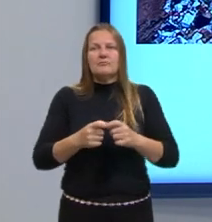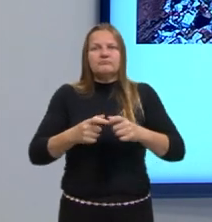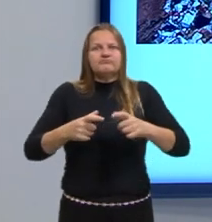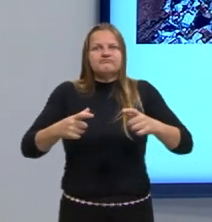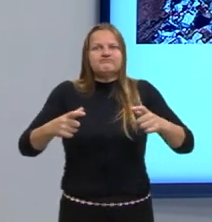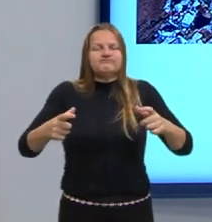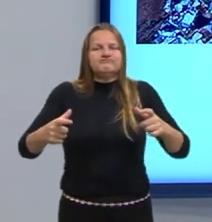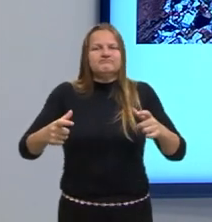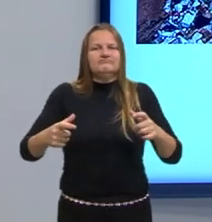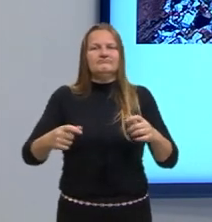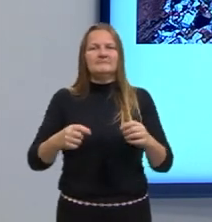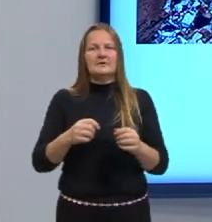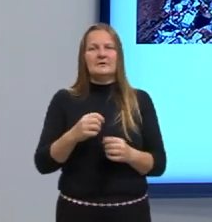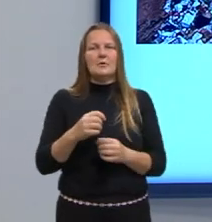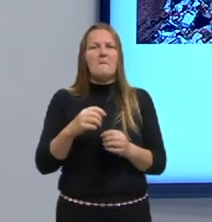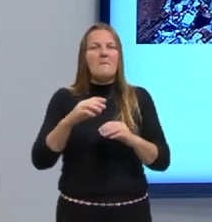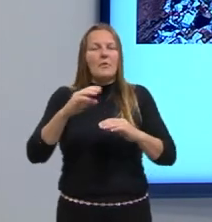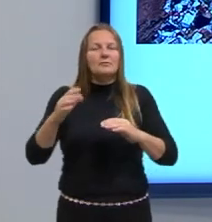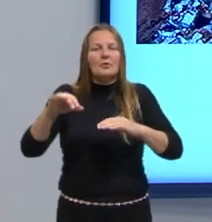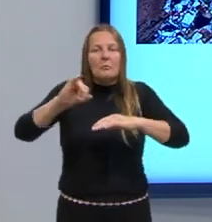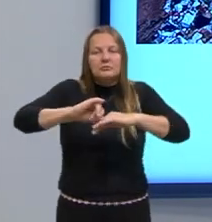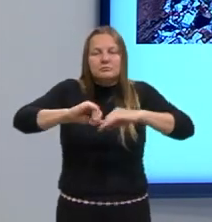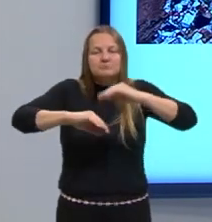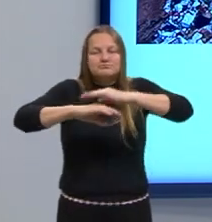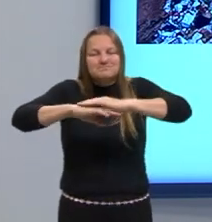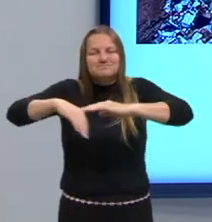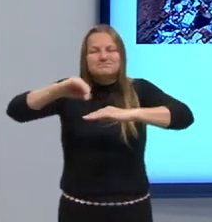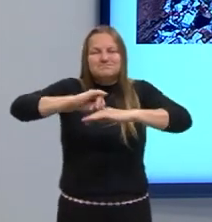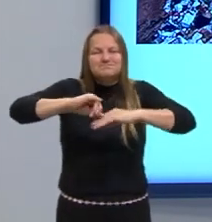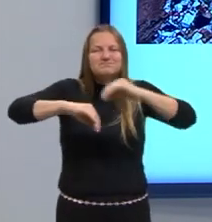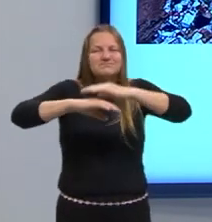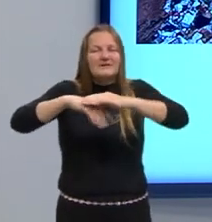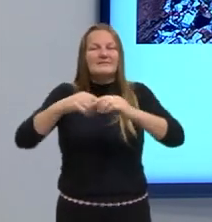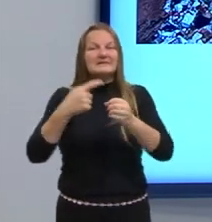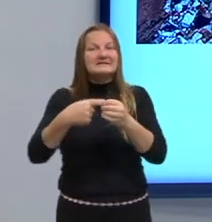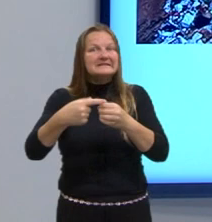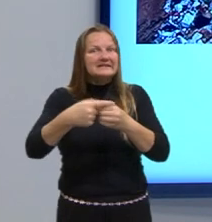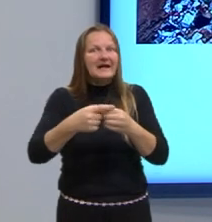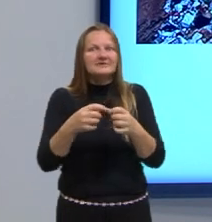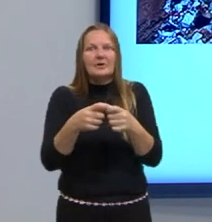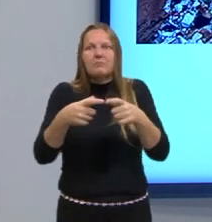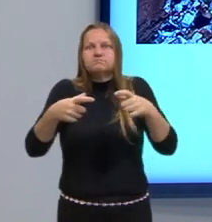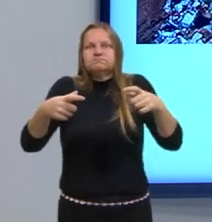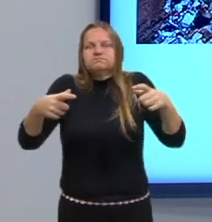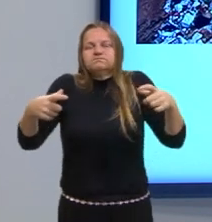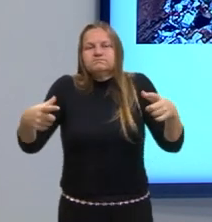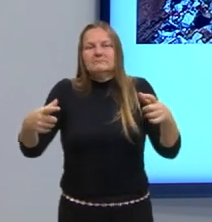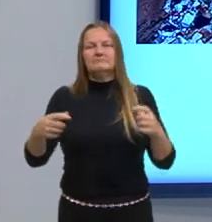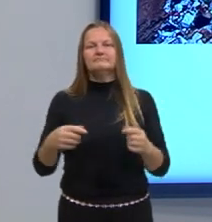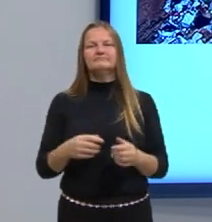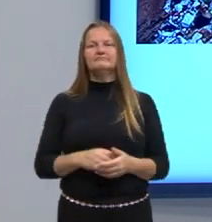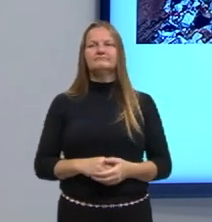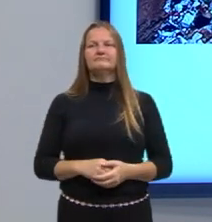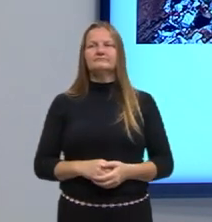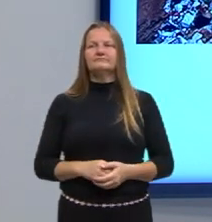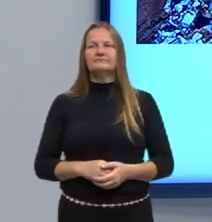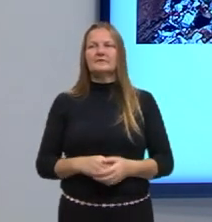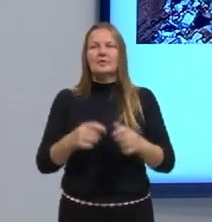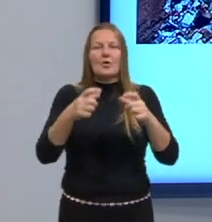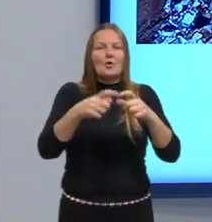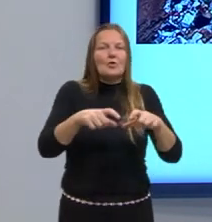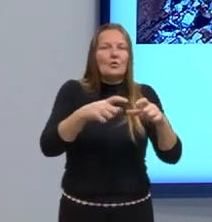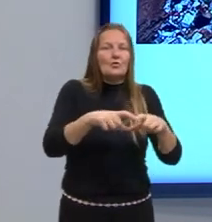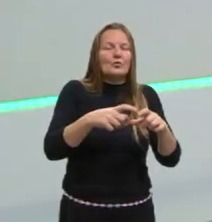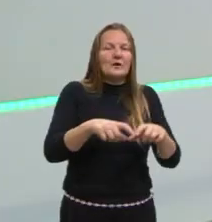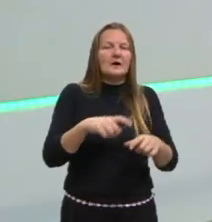aterros sanitários né que eu acúmulo dos Municípios do lixo dos municípios que normalmente vai ser encaminhado por um local isso